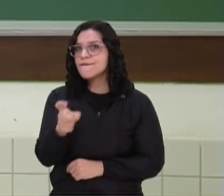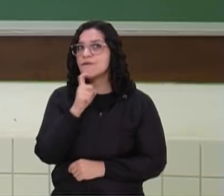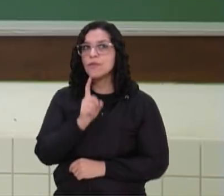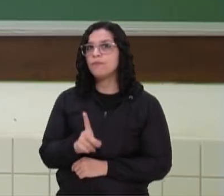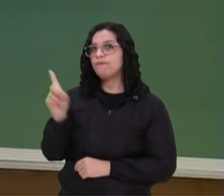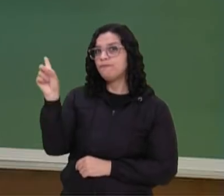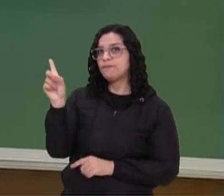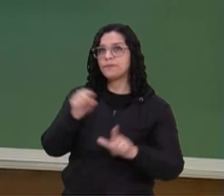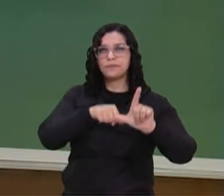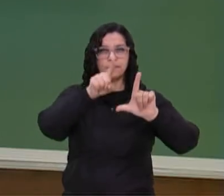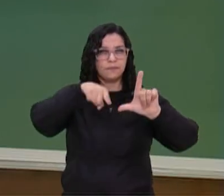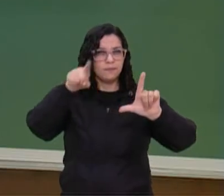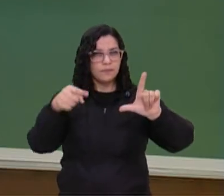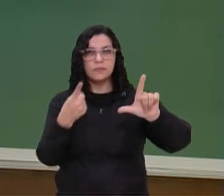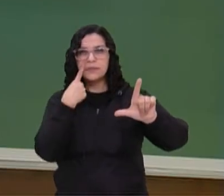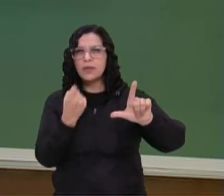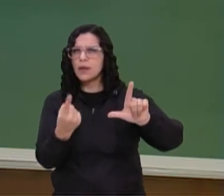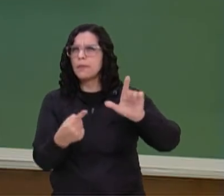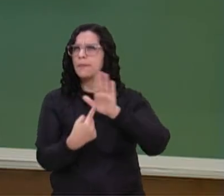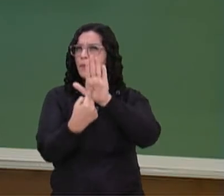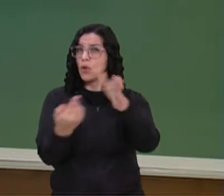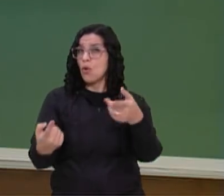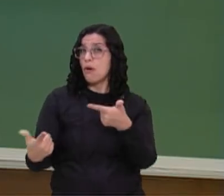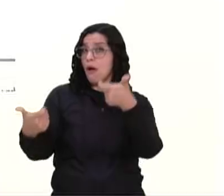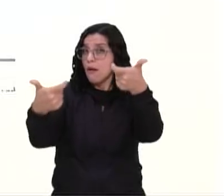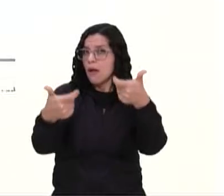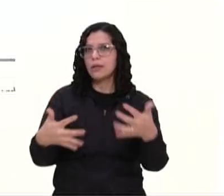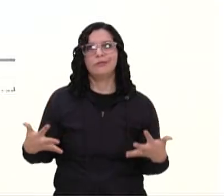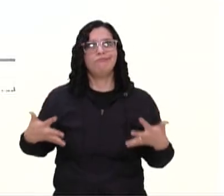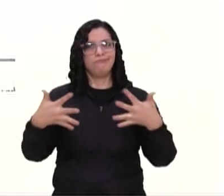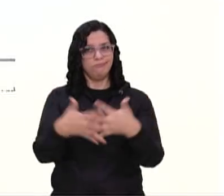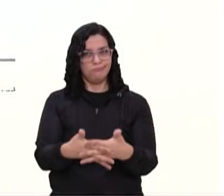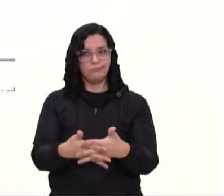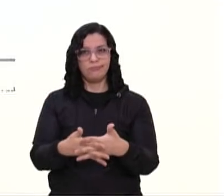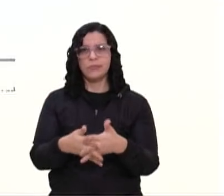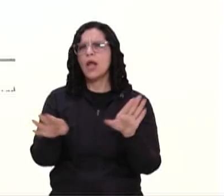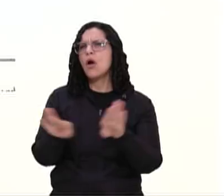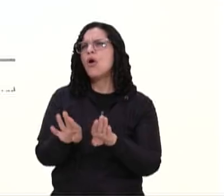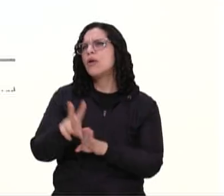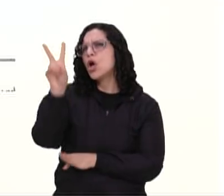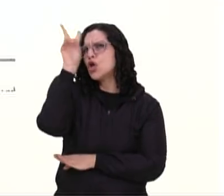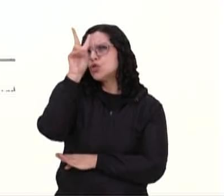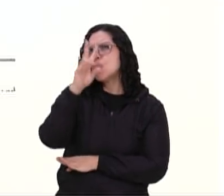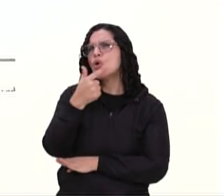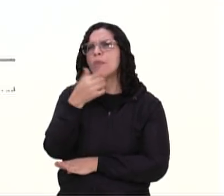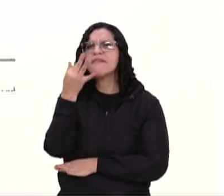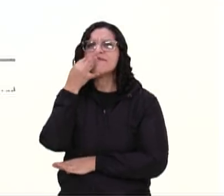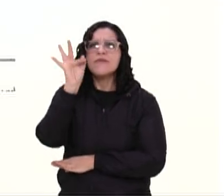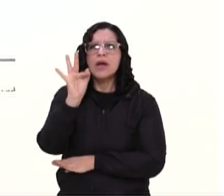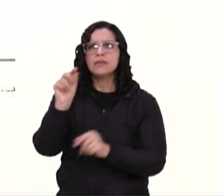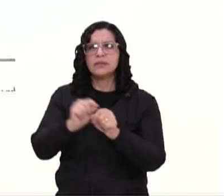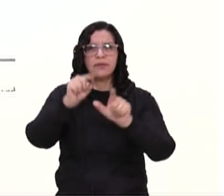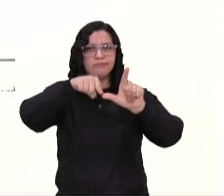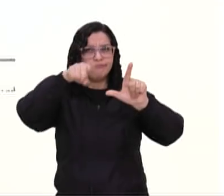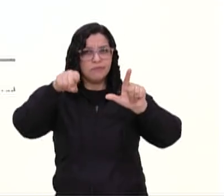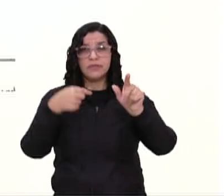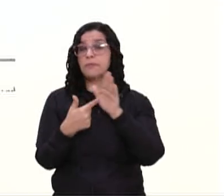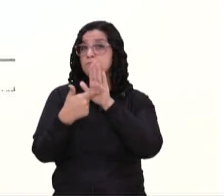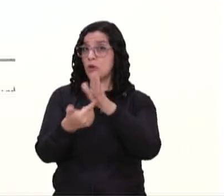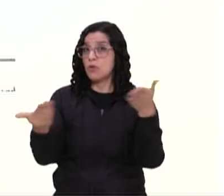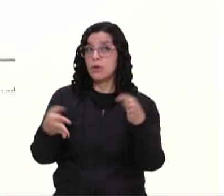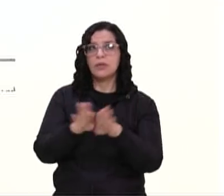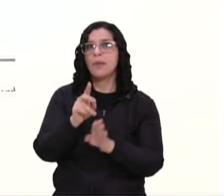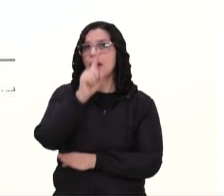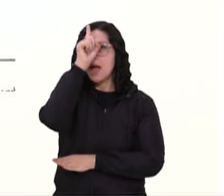um gráfico bastante interessante que mostra essa guerra de atrito. Ele foi feito por um historiador francês na época e você tem aqui